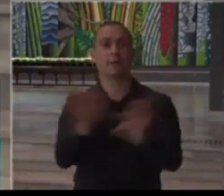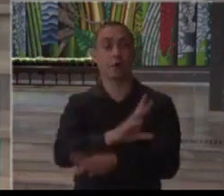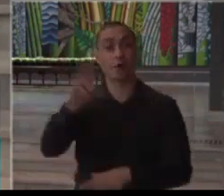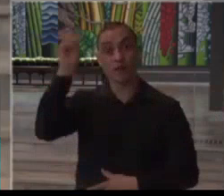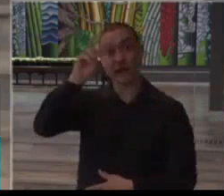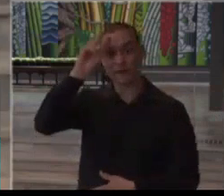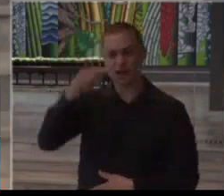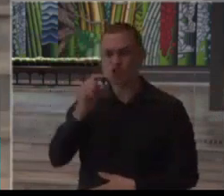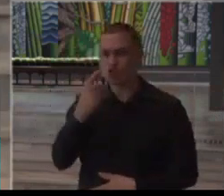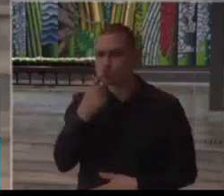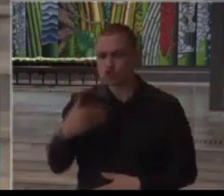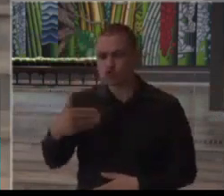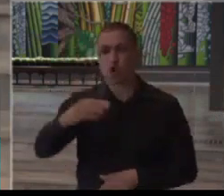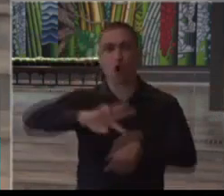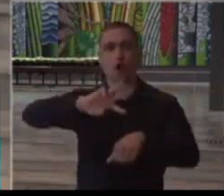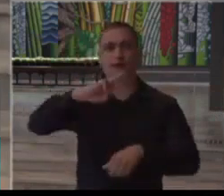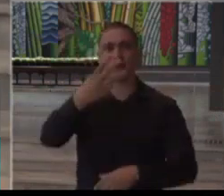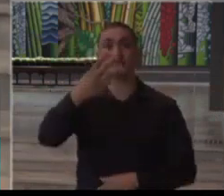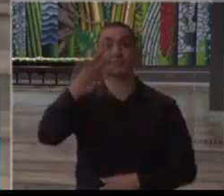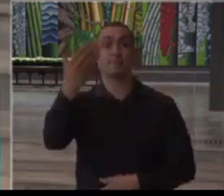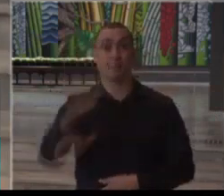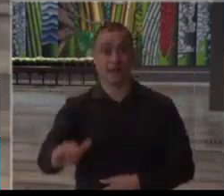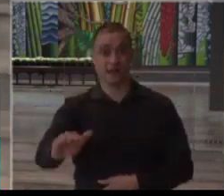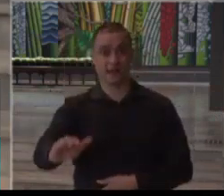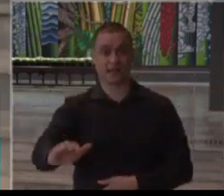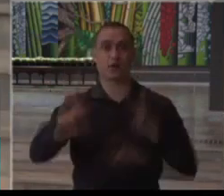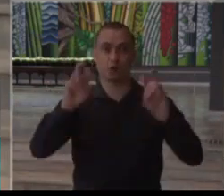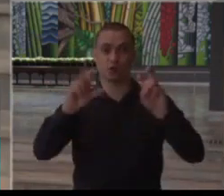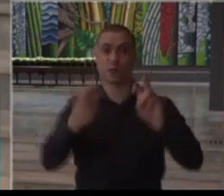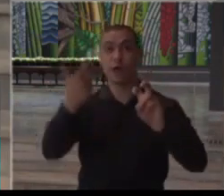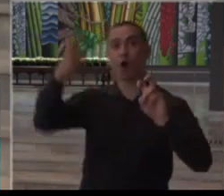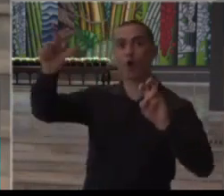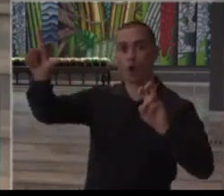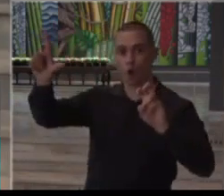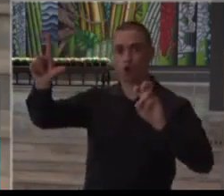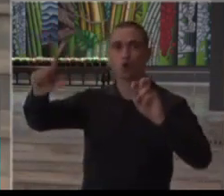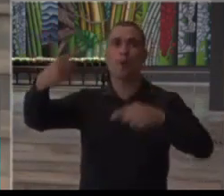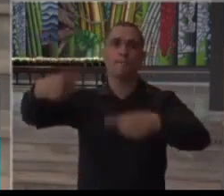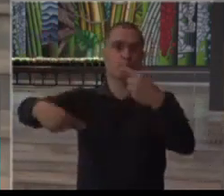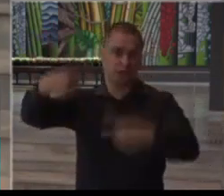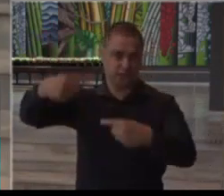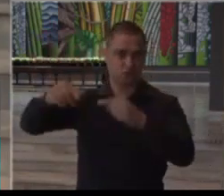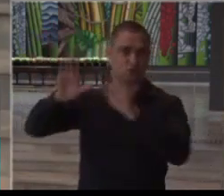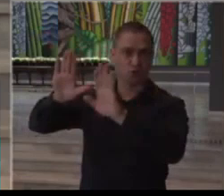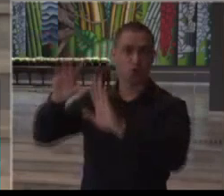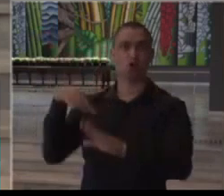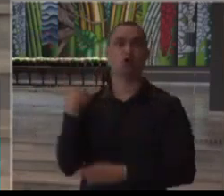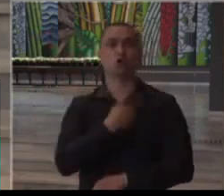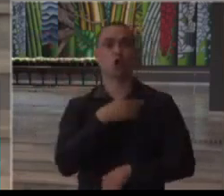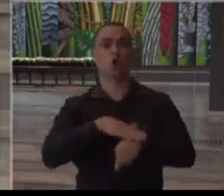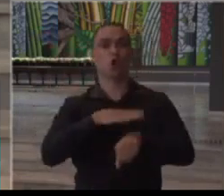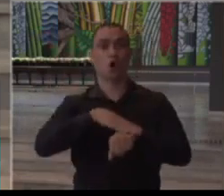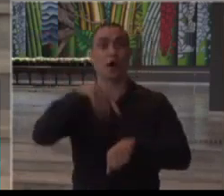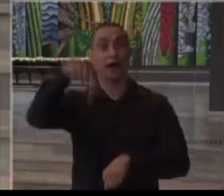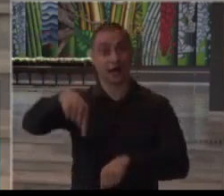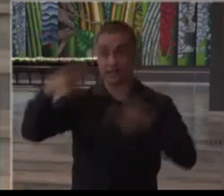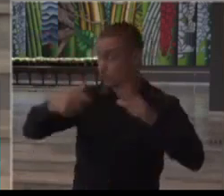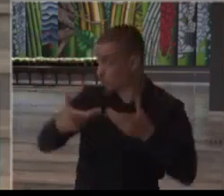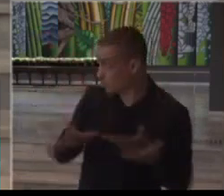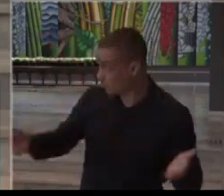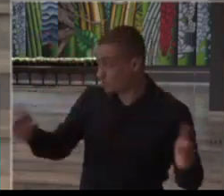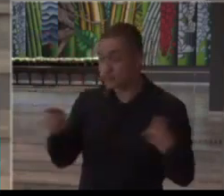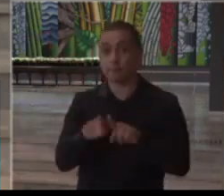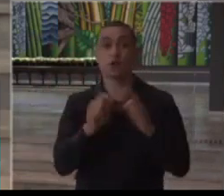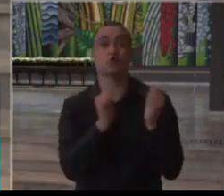hoje. Lembrando que daqui a pouco, às 15h30, um outro tema, é um tema de ordem política, nós estaremos aqui neste